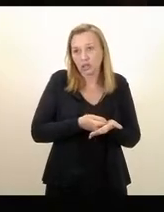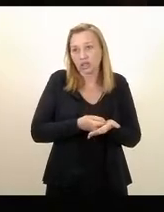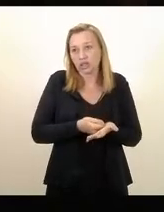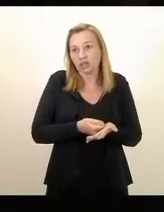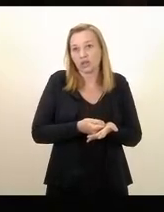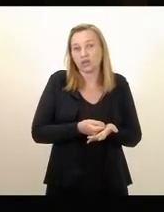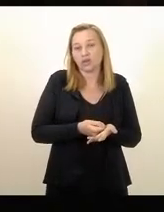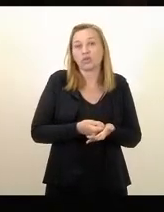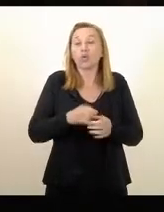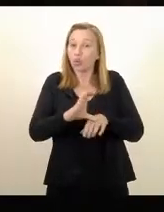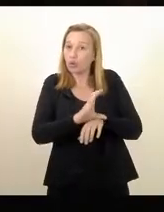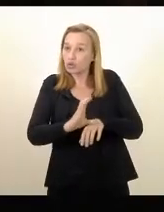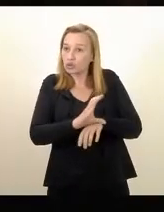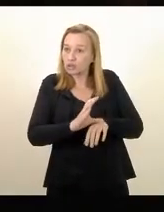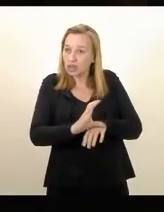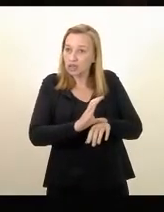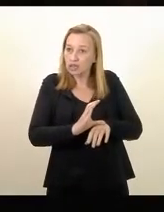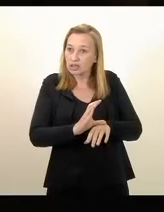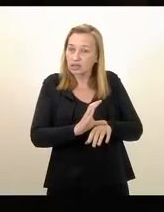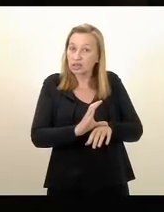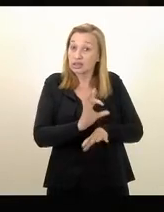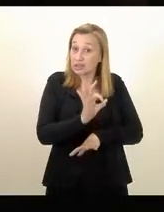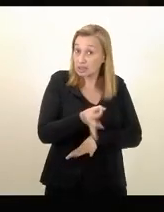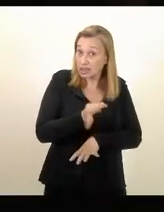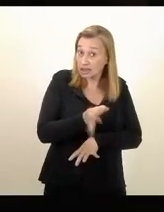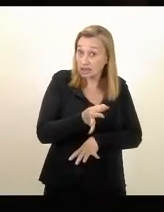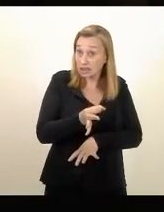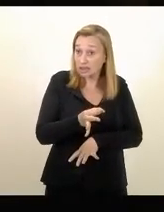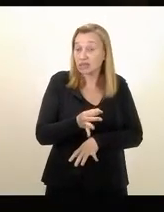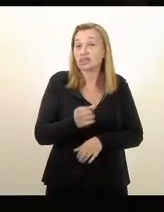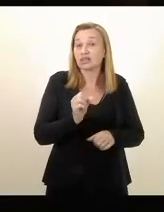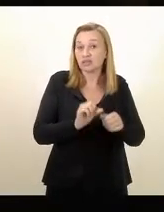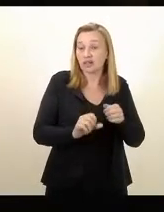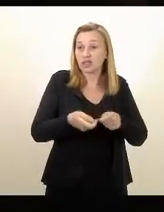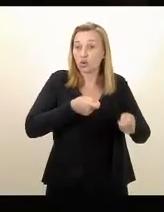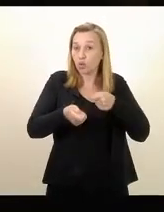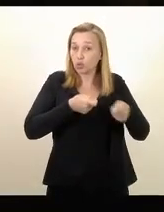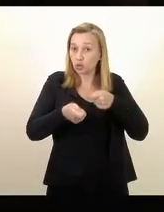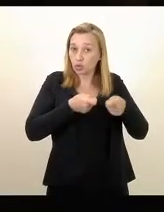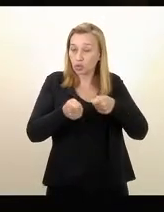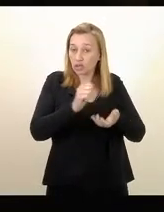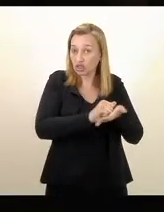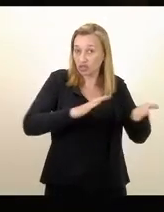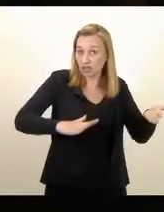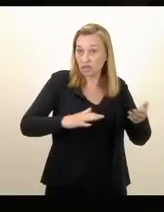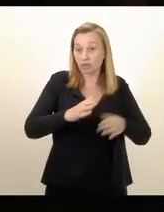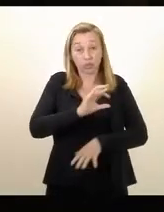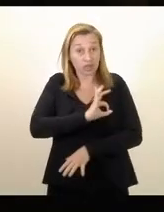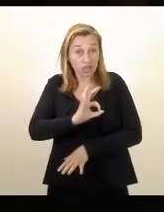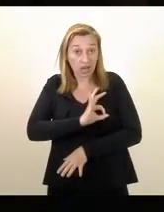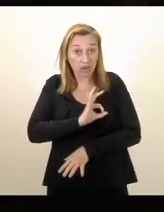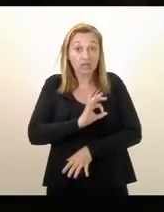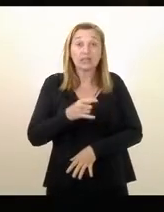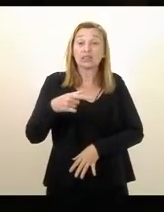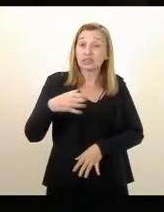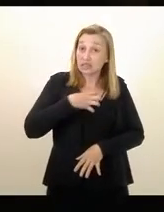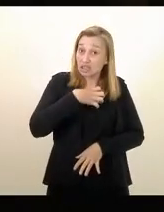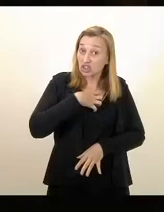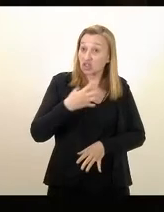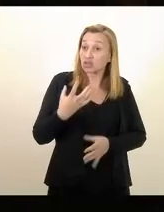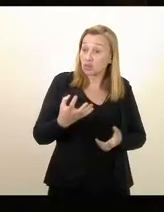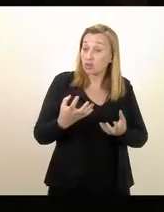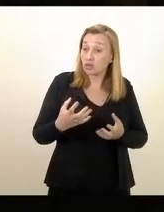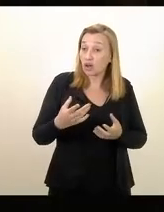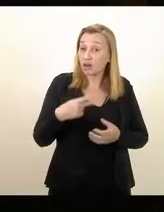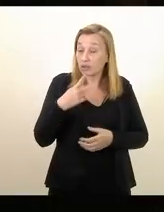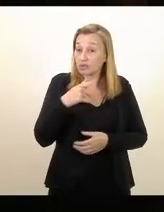constitucionalmente colocada de fazer o controle externo da atividade policial então é nesse sentido que eu trago aqui